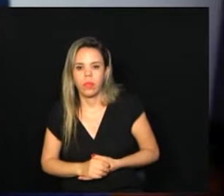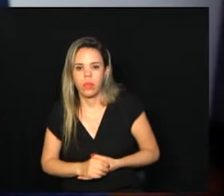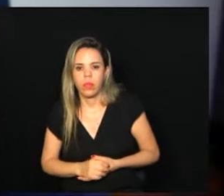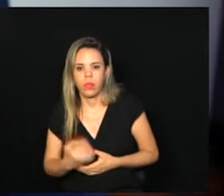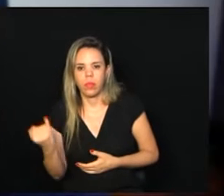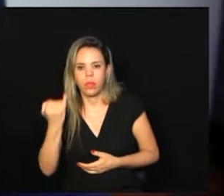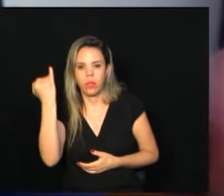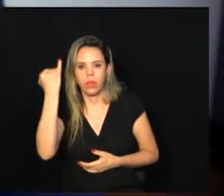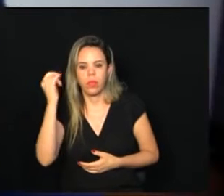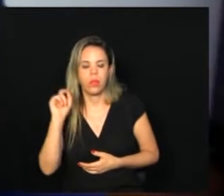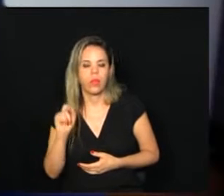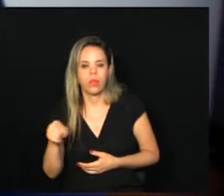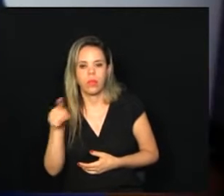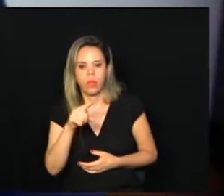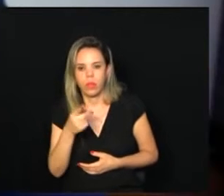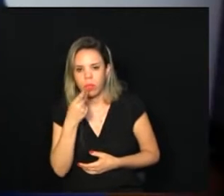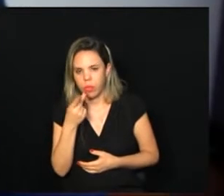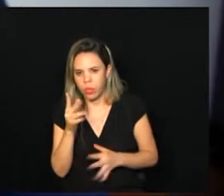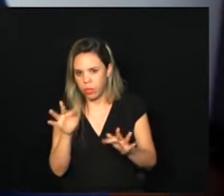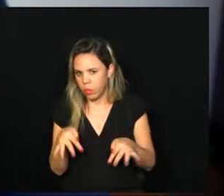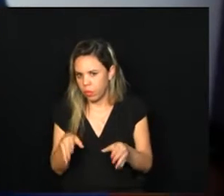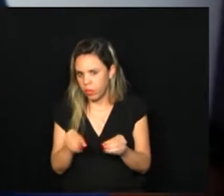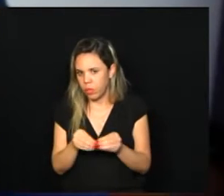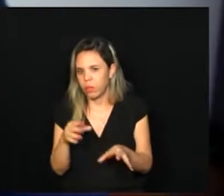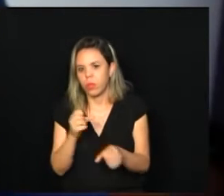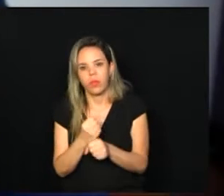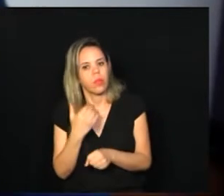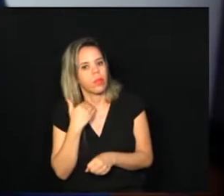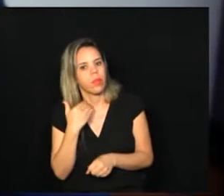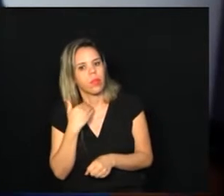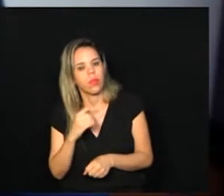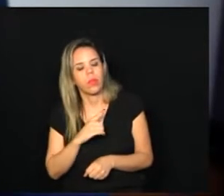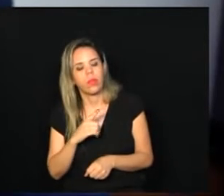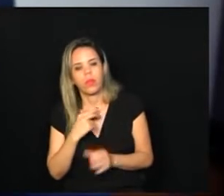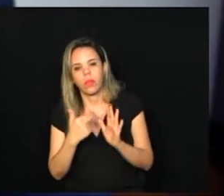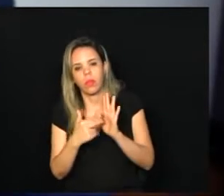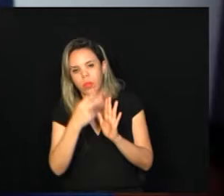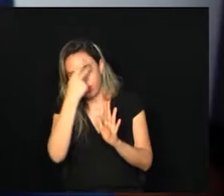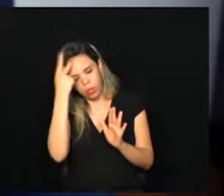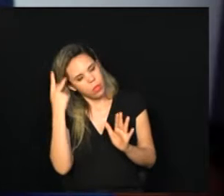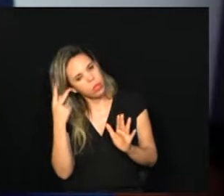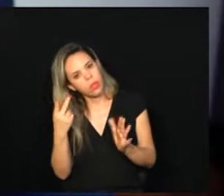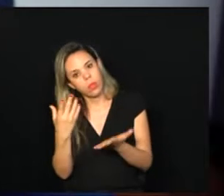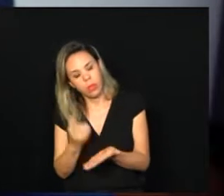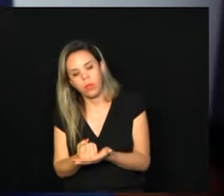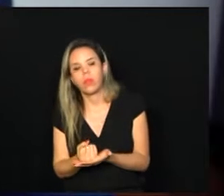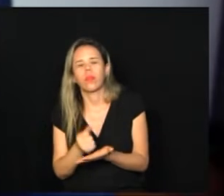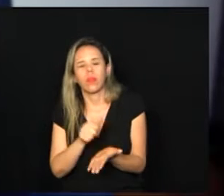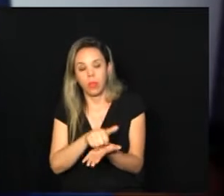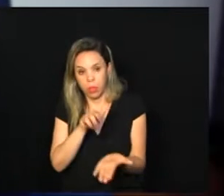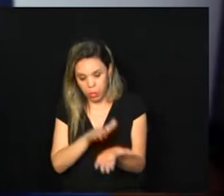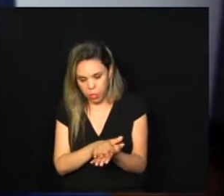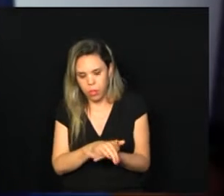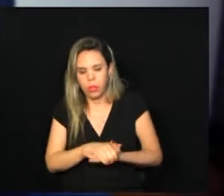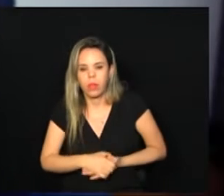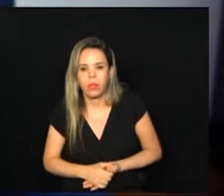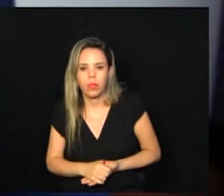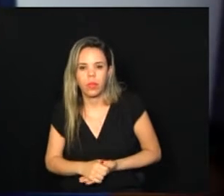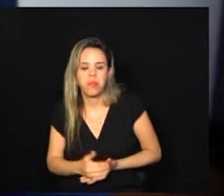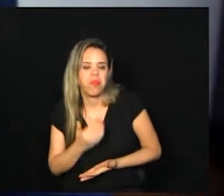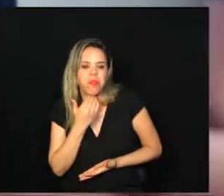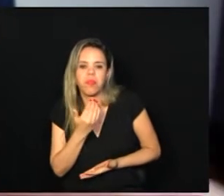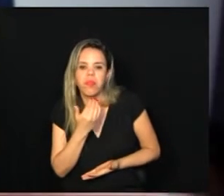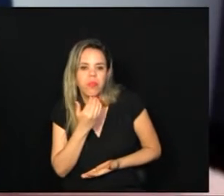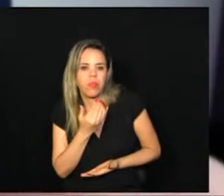mais importante, né, você disse aí no final, a conta bancária tem que ser no nome do titular de quem recebeu a multa, né? Não adianta